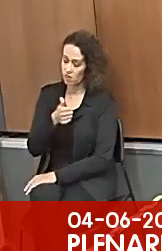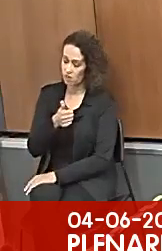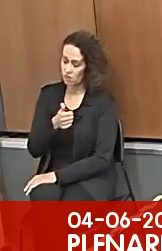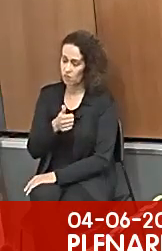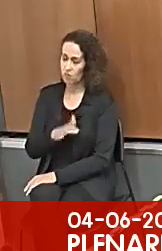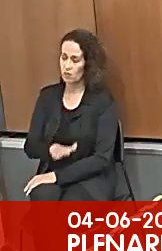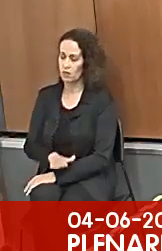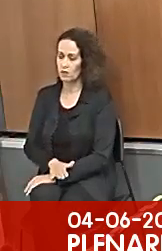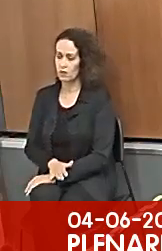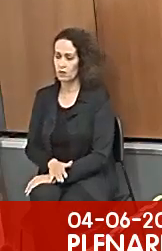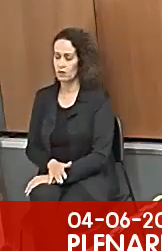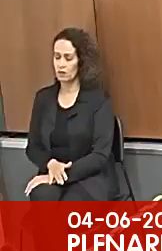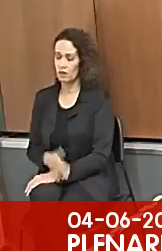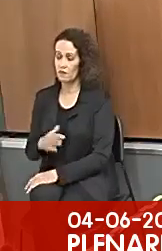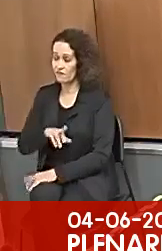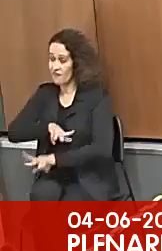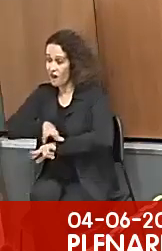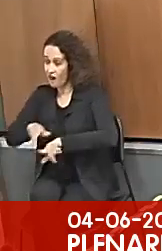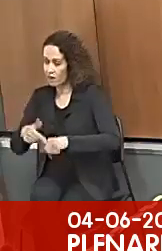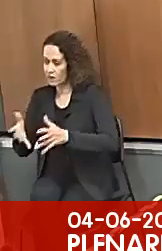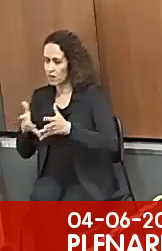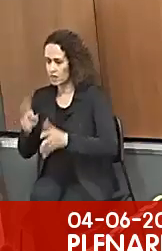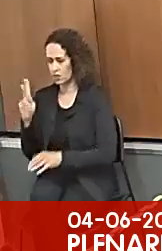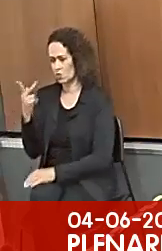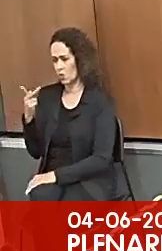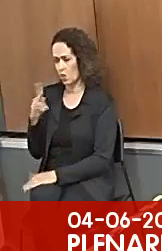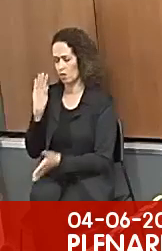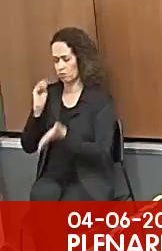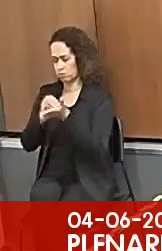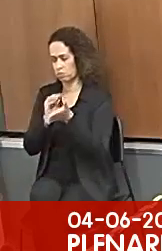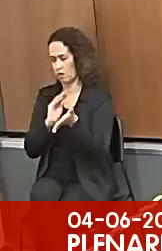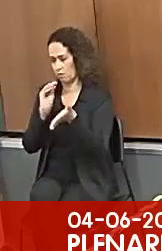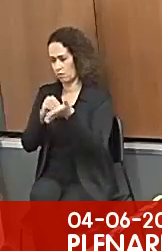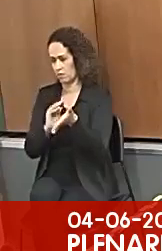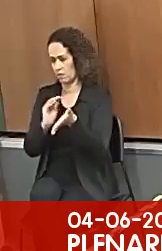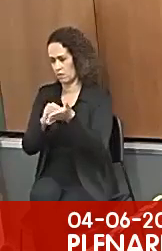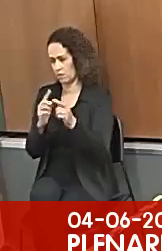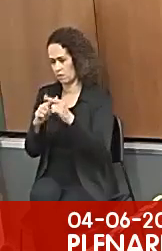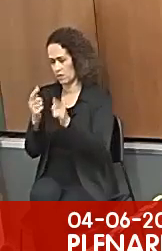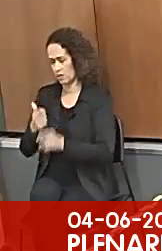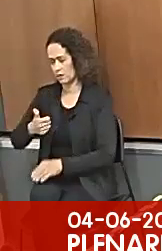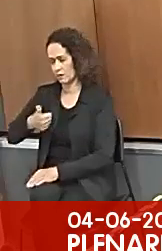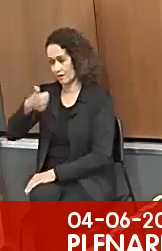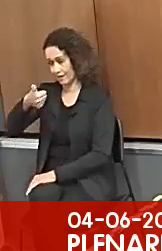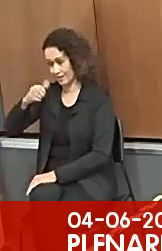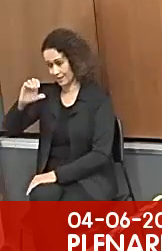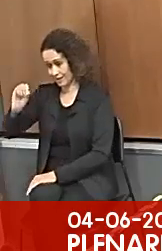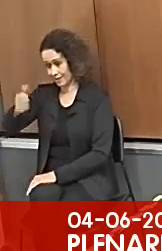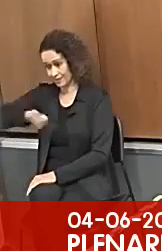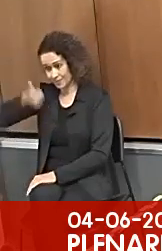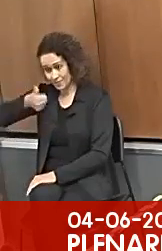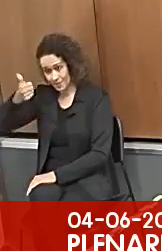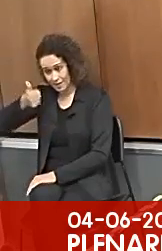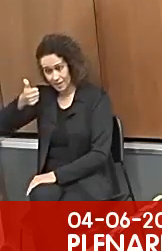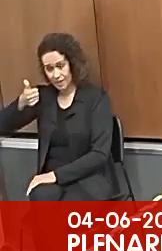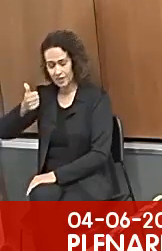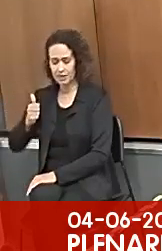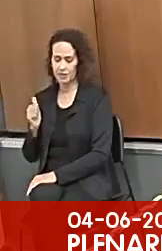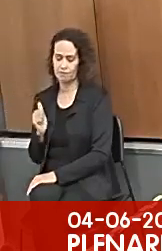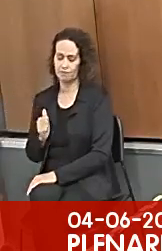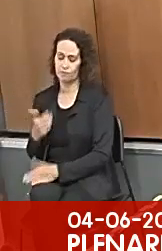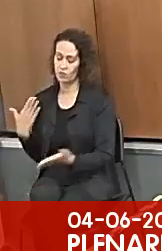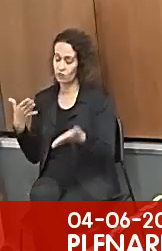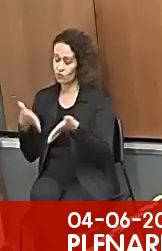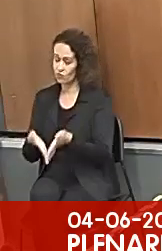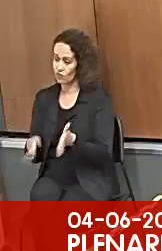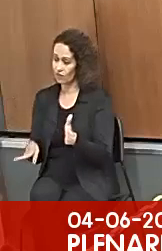vão estar nesse livro. Quem sabe a gente consegue colocar para frente. Eu gostaria, de uma forma muito